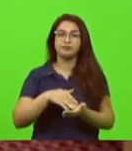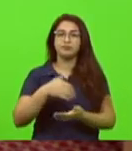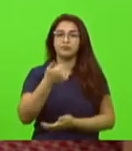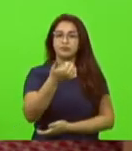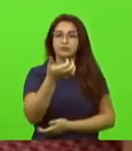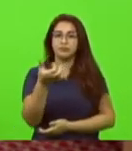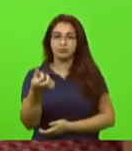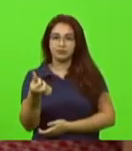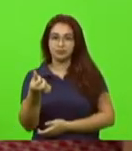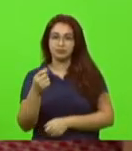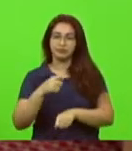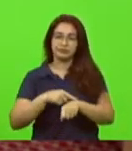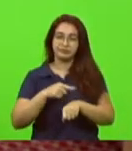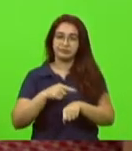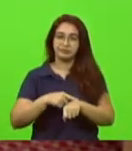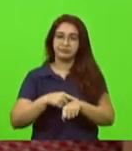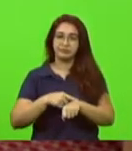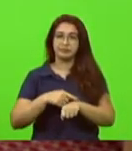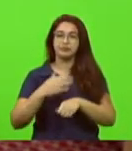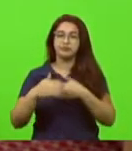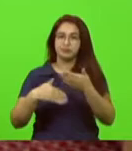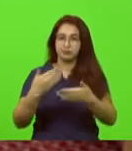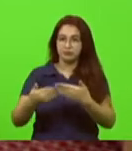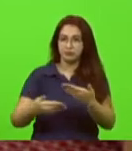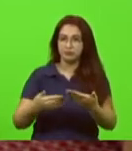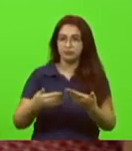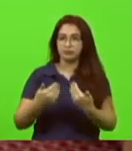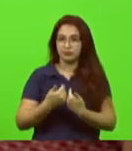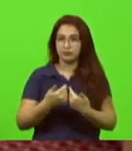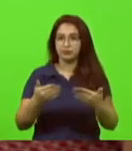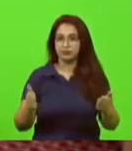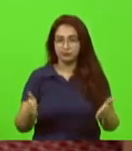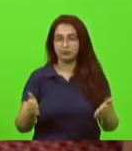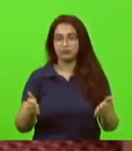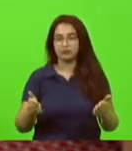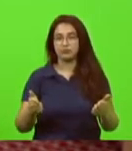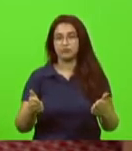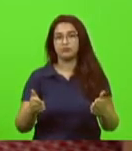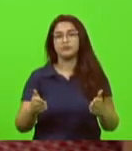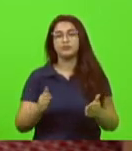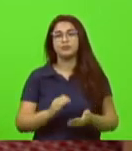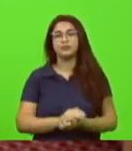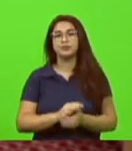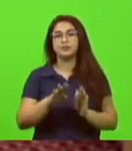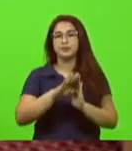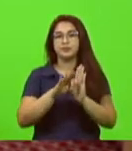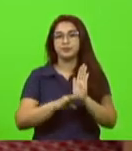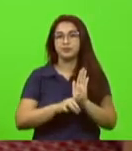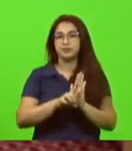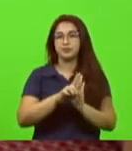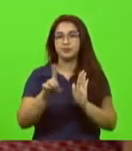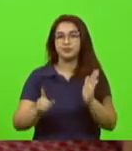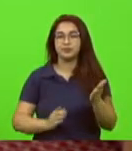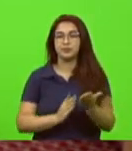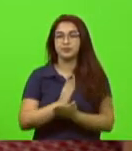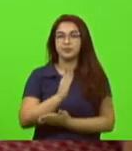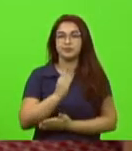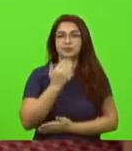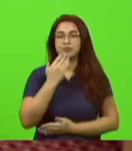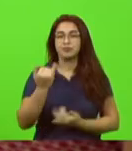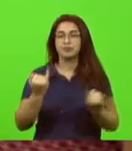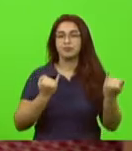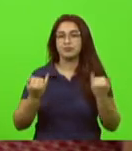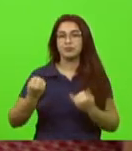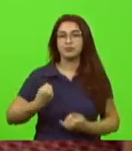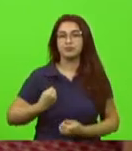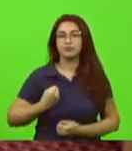sessão, o senhor presidente adentrou no próximo horário. Ordem do dia. Foram aprovados pedidos de informação números